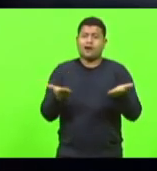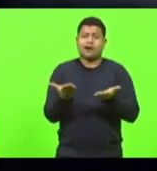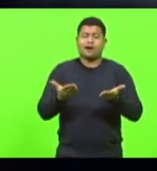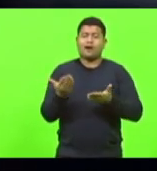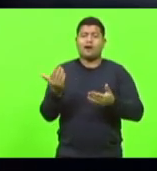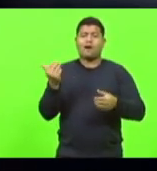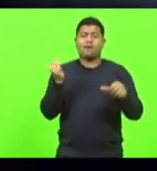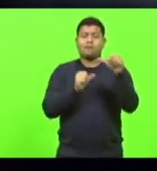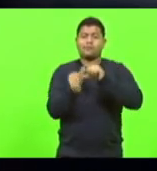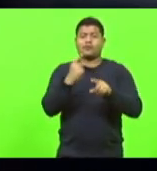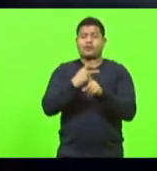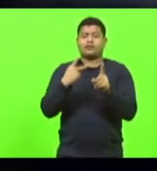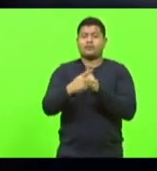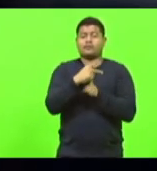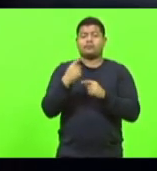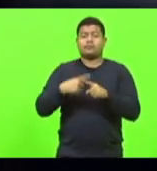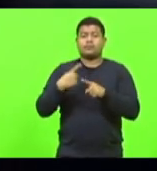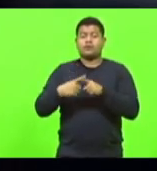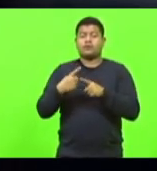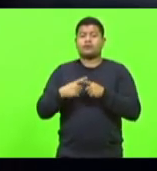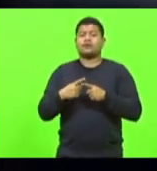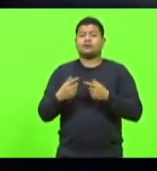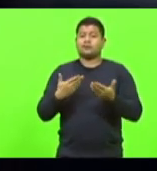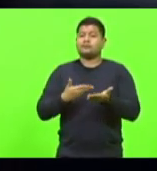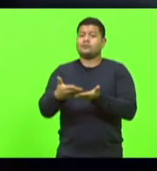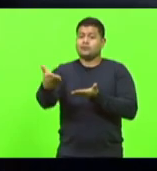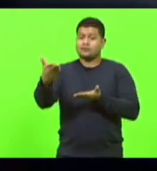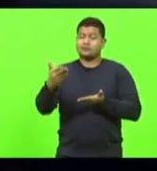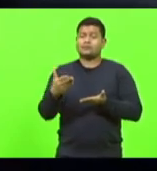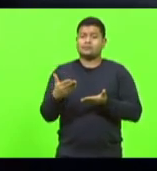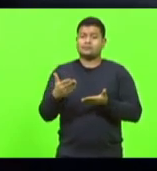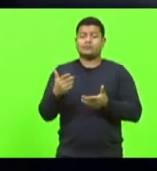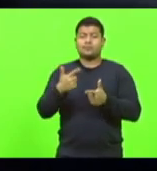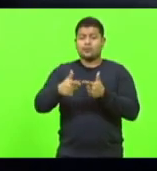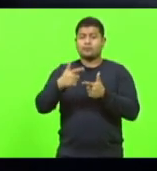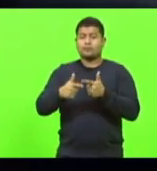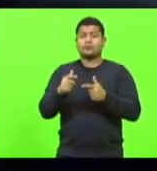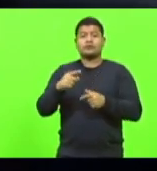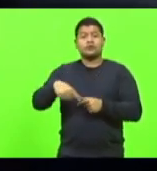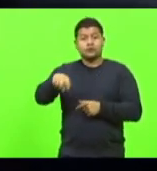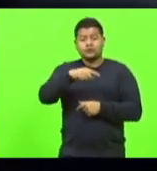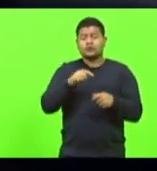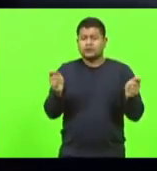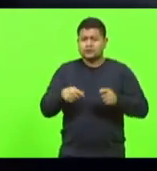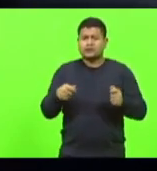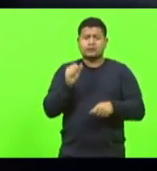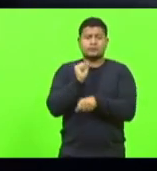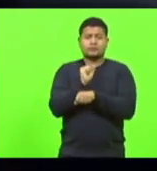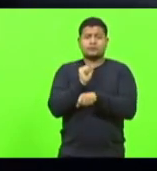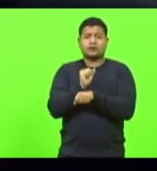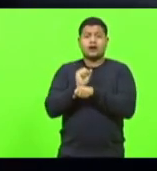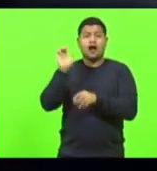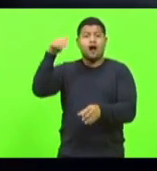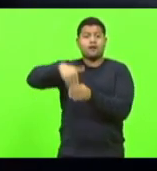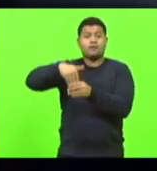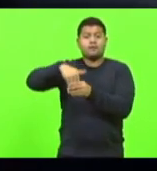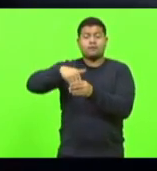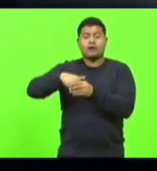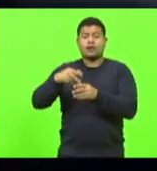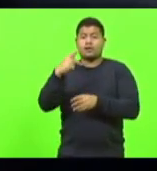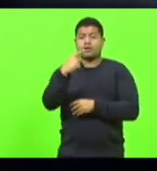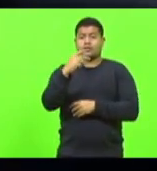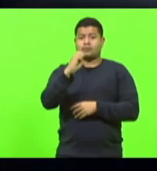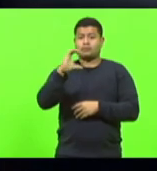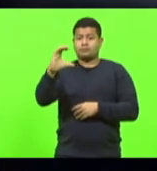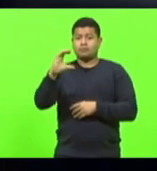termos a PEC que abre esse precedente e porque nós podemos esperar como eu disse a votação da PEC Pará